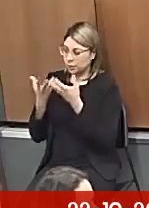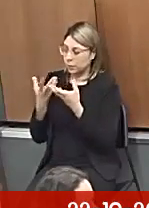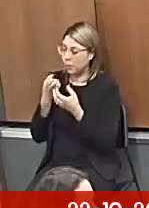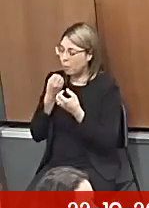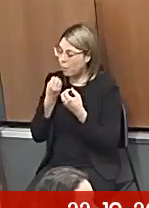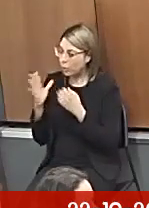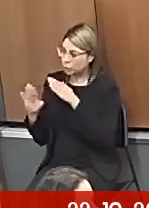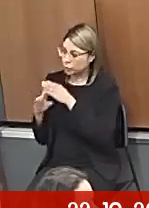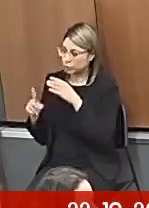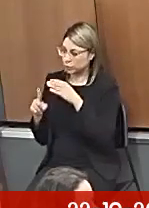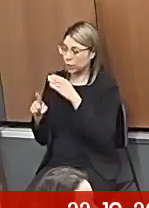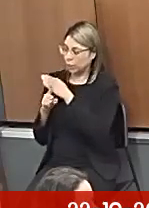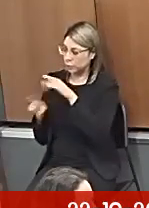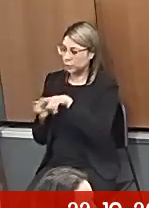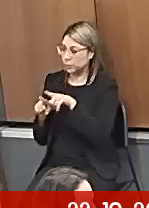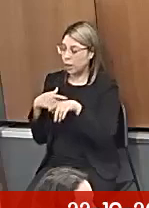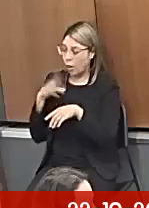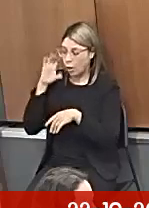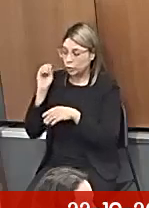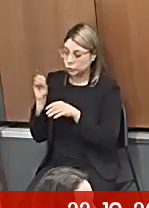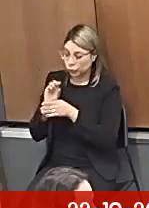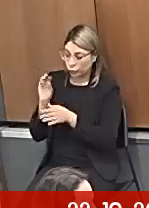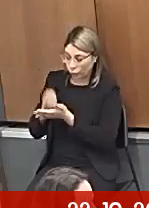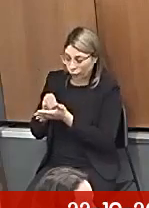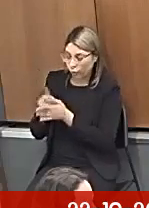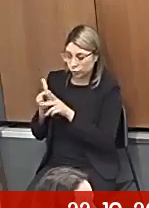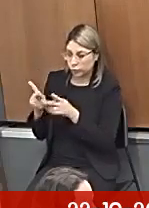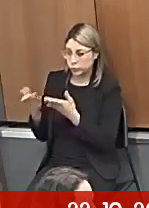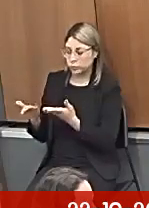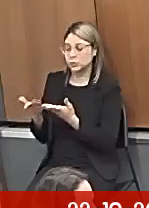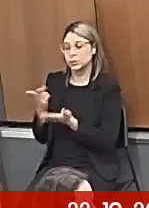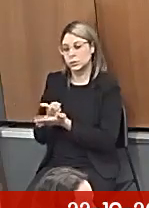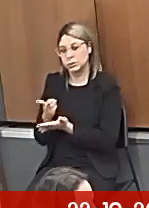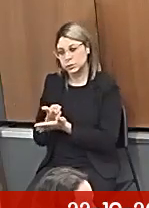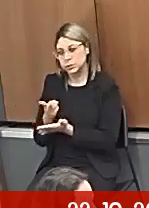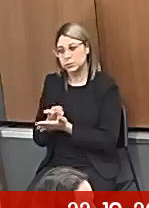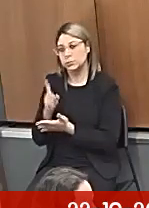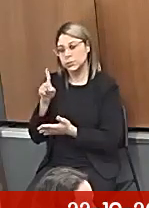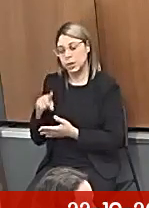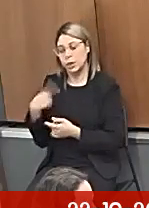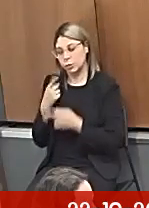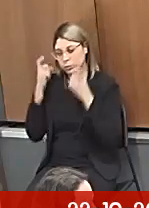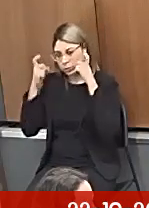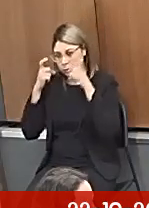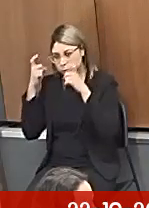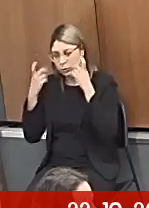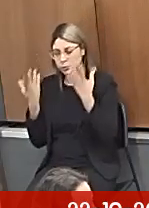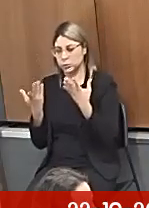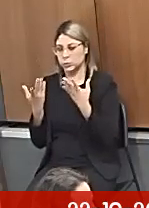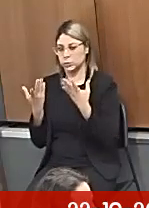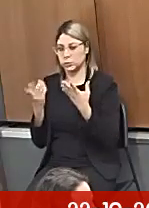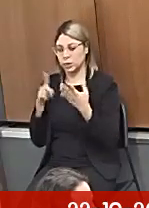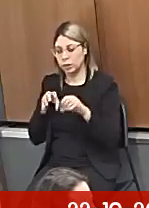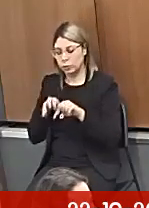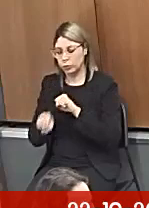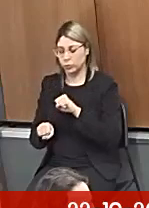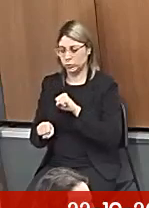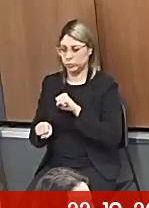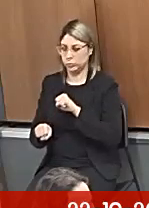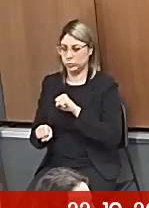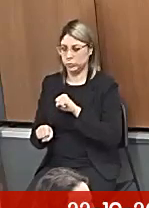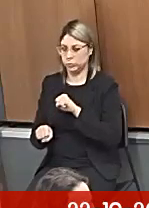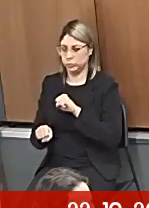Então, eu acho que o que falta, professor, é cada vez mais nos preocuparmos com a